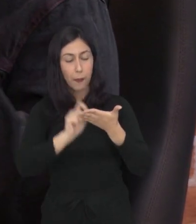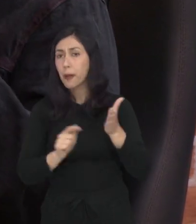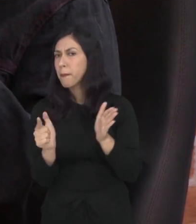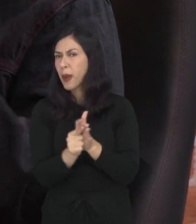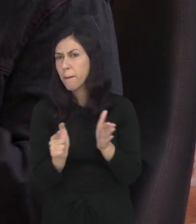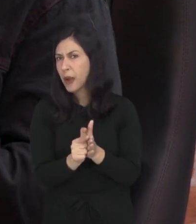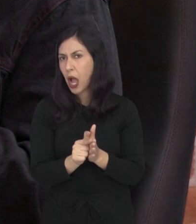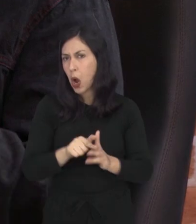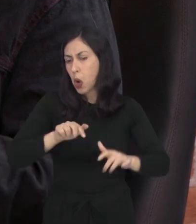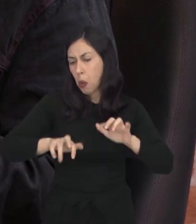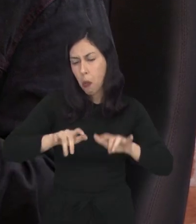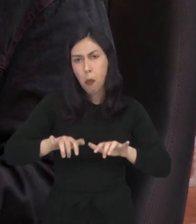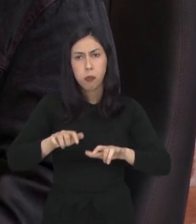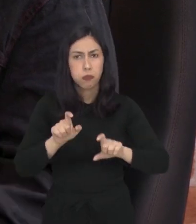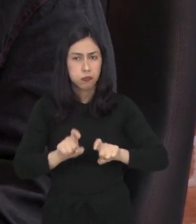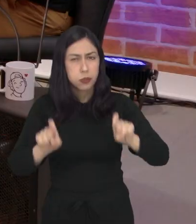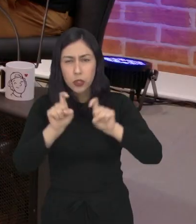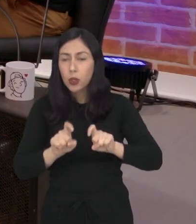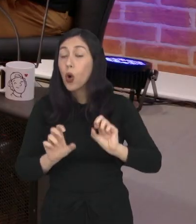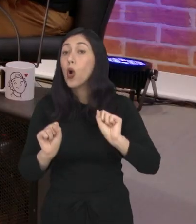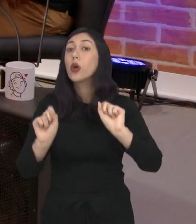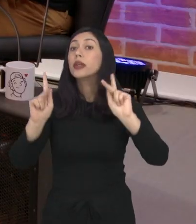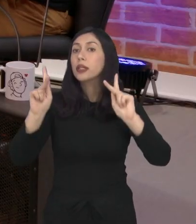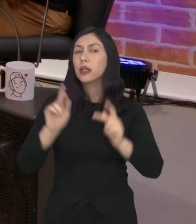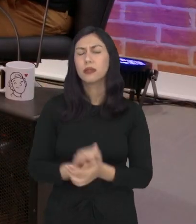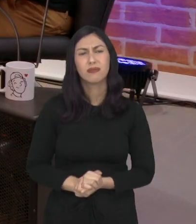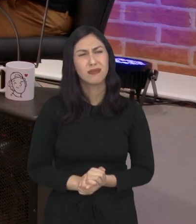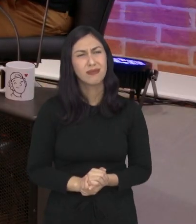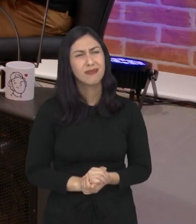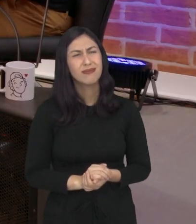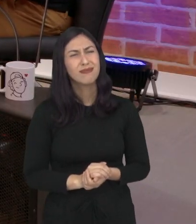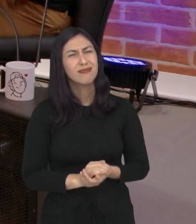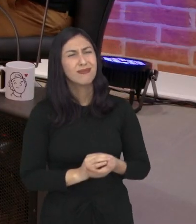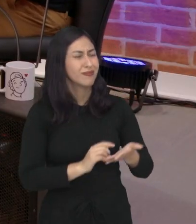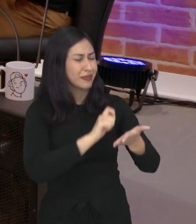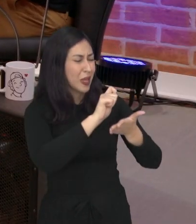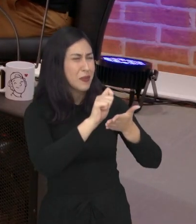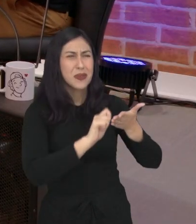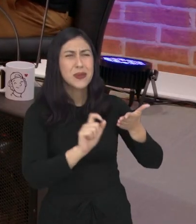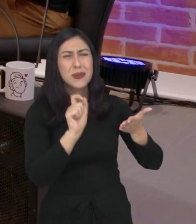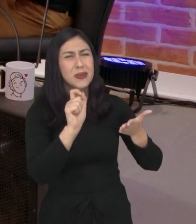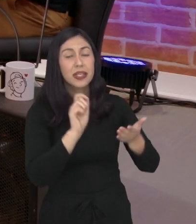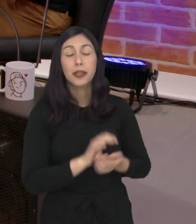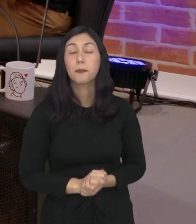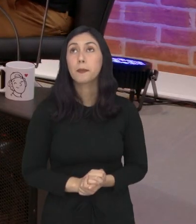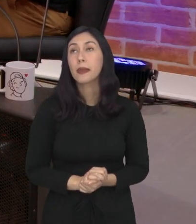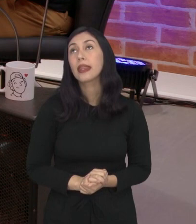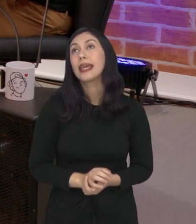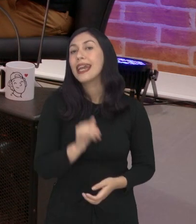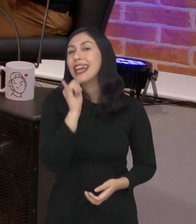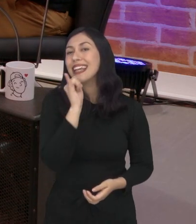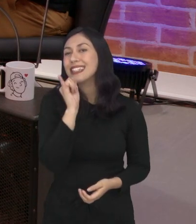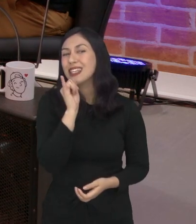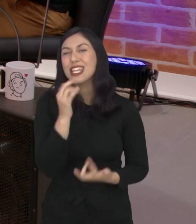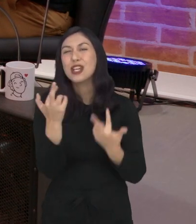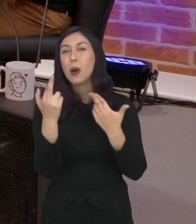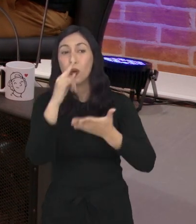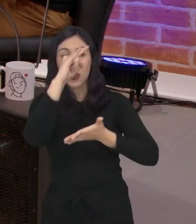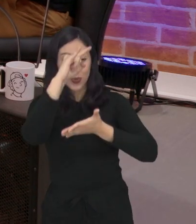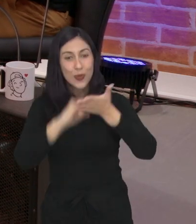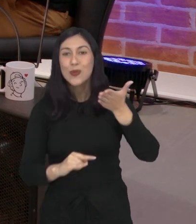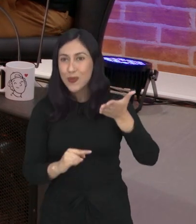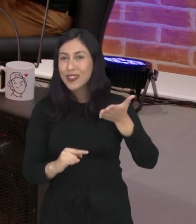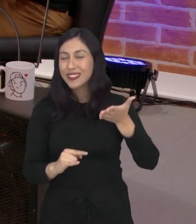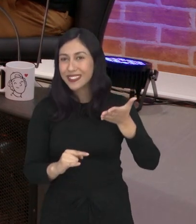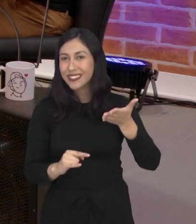não onde você tiver a ficha. Montou. Alguém... Que ficha? Essa ficha é tipo como se fosse o documento do RG do seu